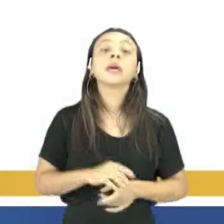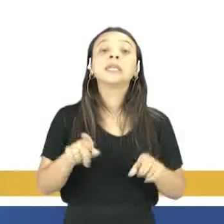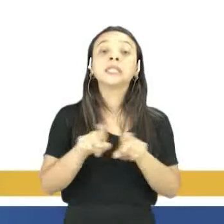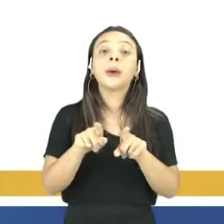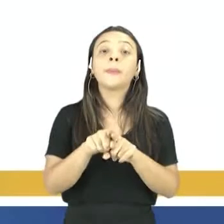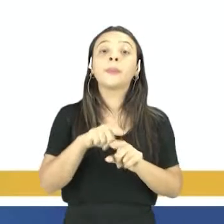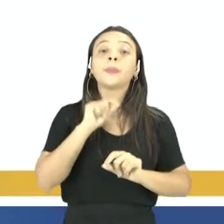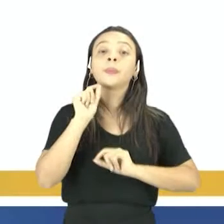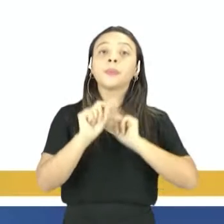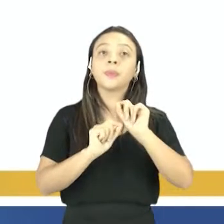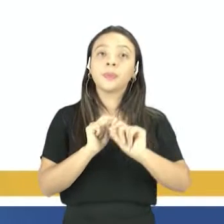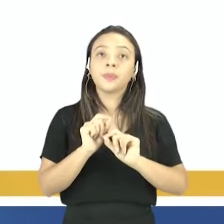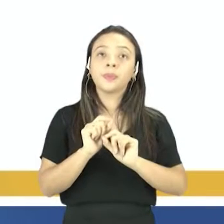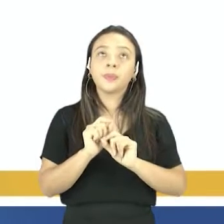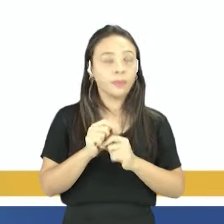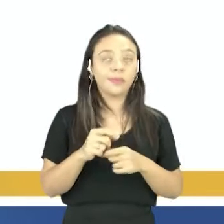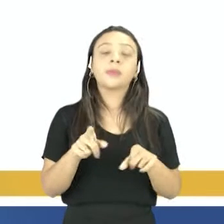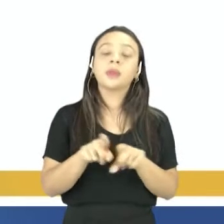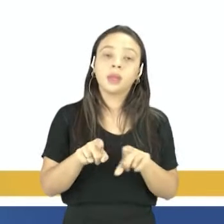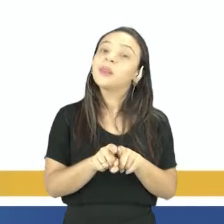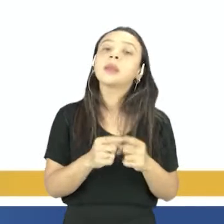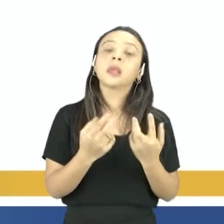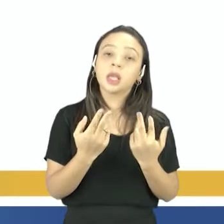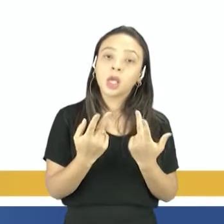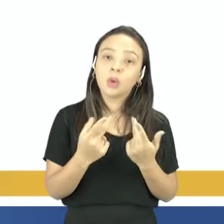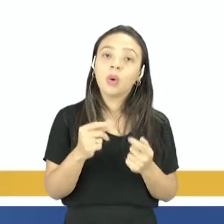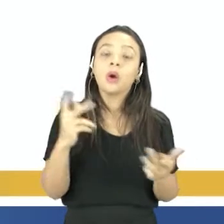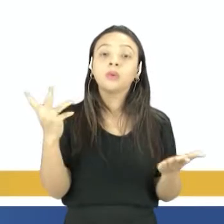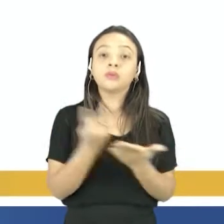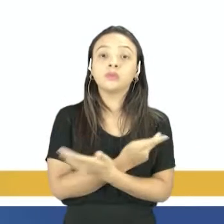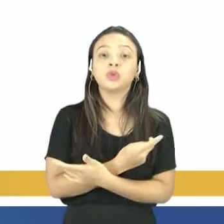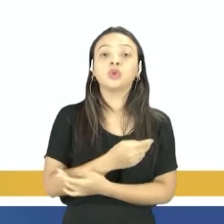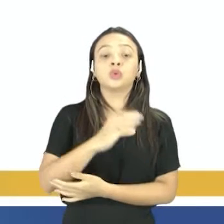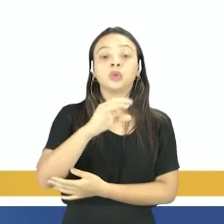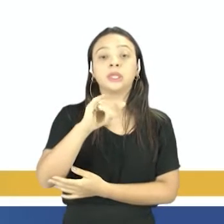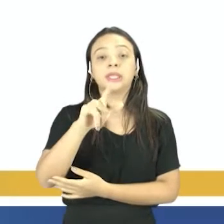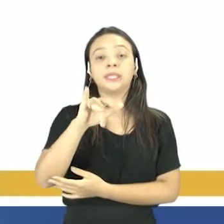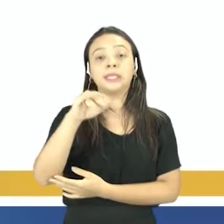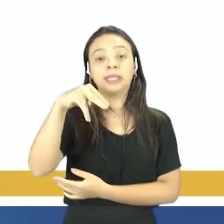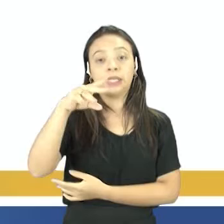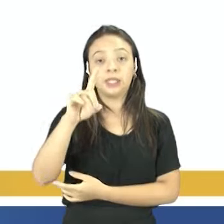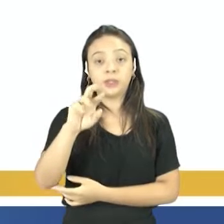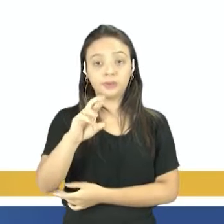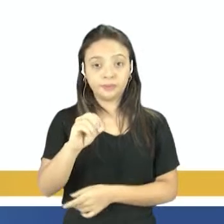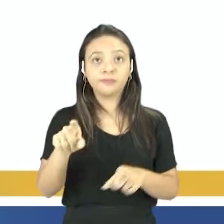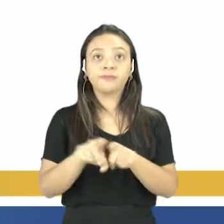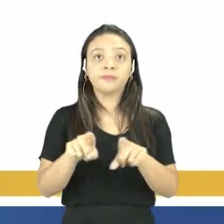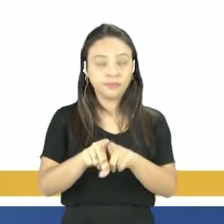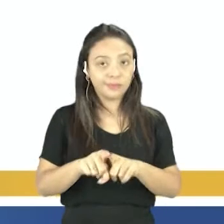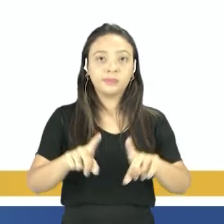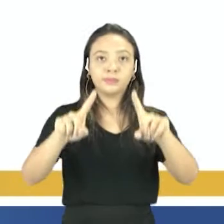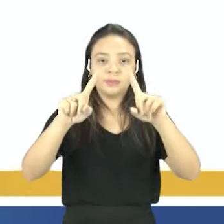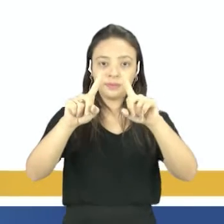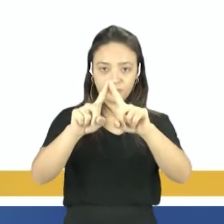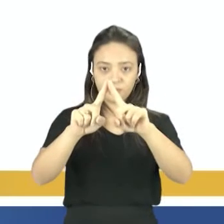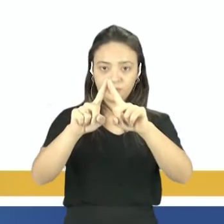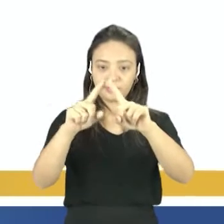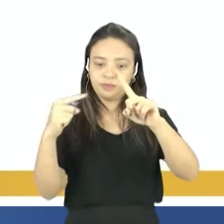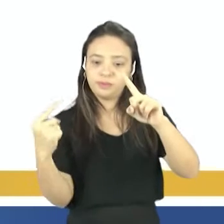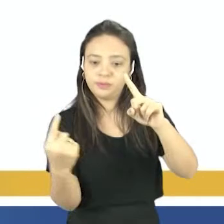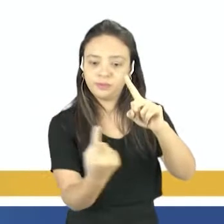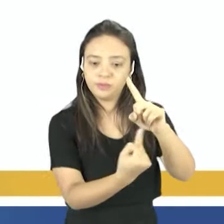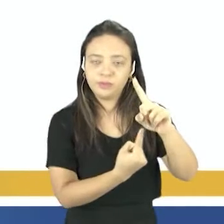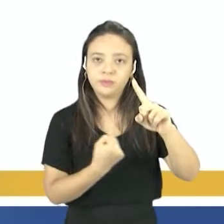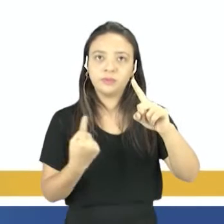Agora, da mesma forma que aconteceu lá no cilindro, vai acontecer no cone também. Se eu faço a intersecção de um